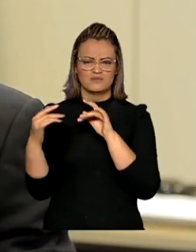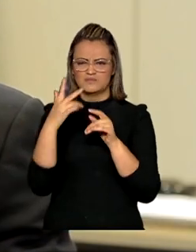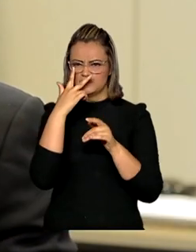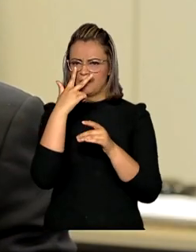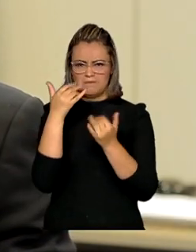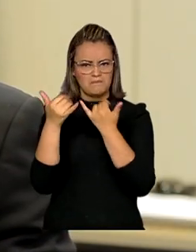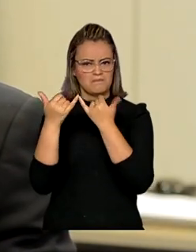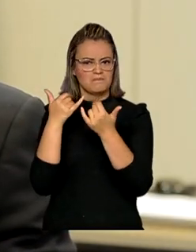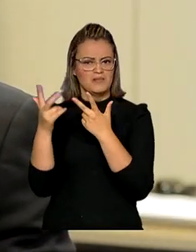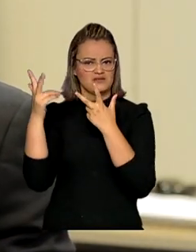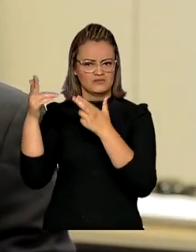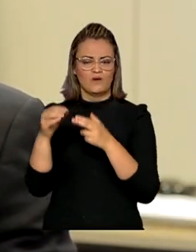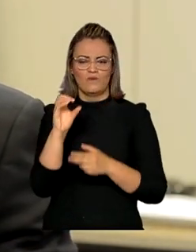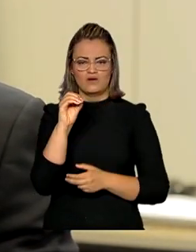maioria das recomendações que a OCDE já emitiu. Obrigado.